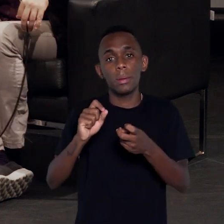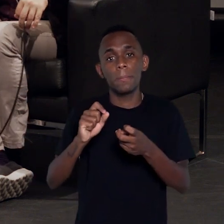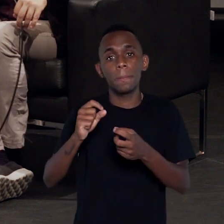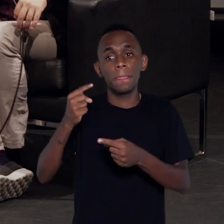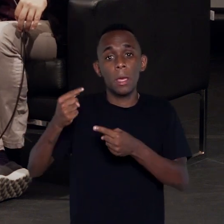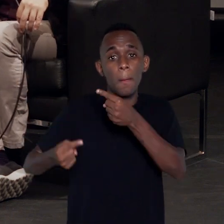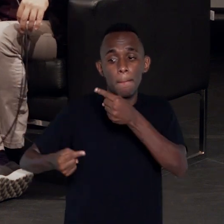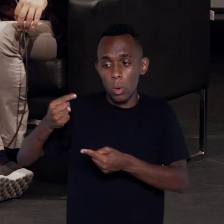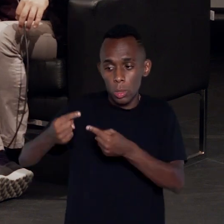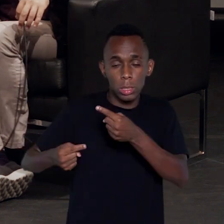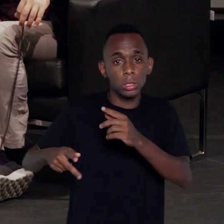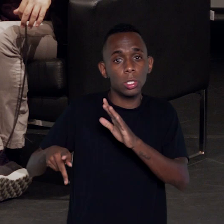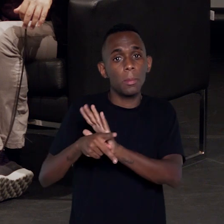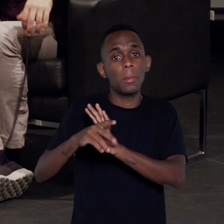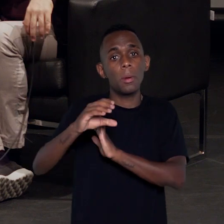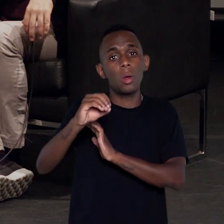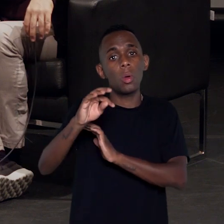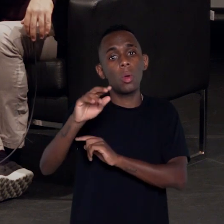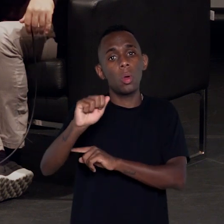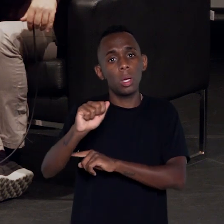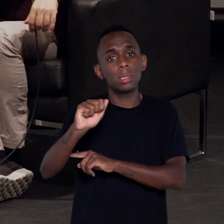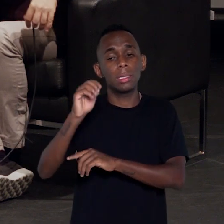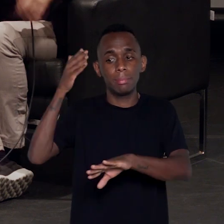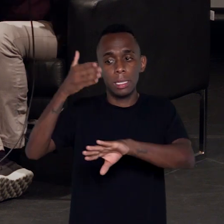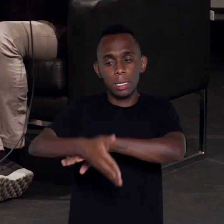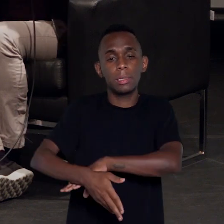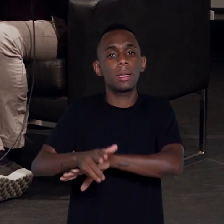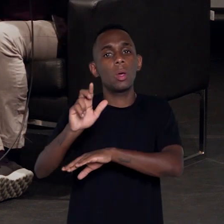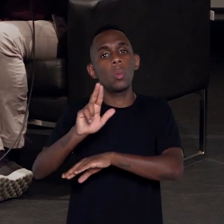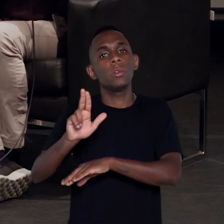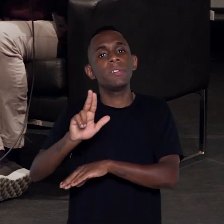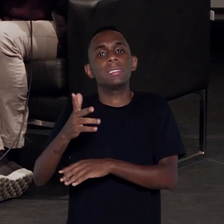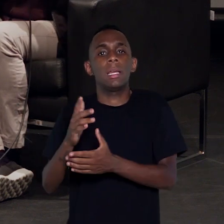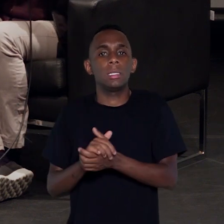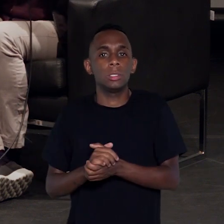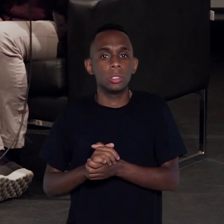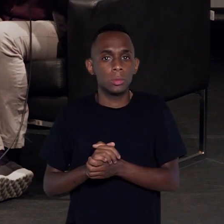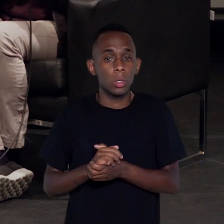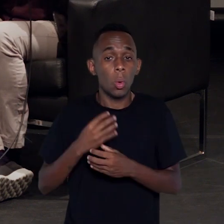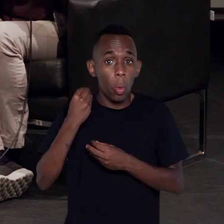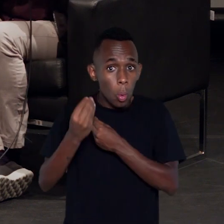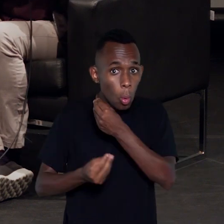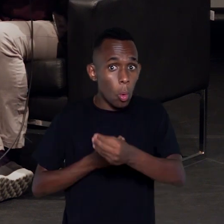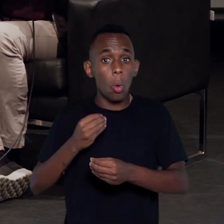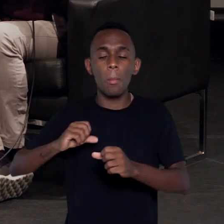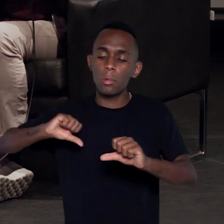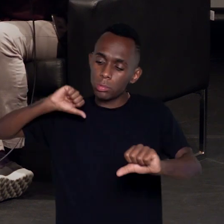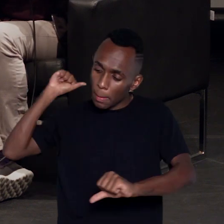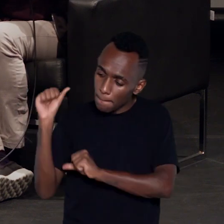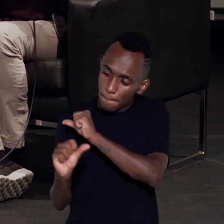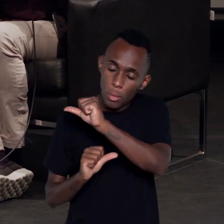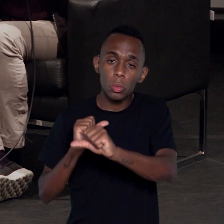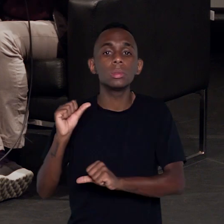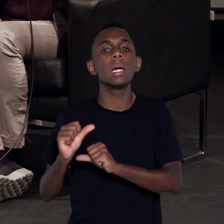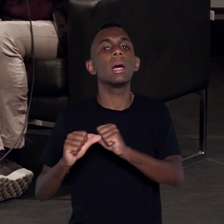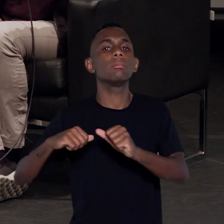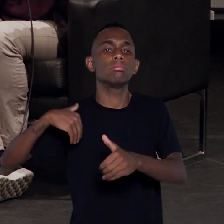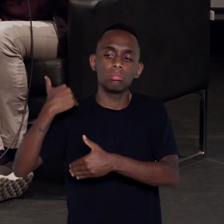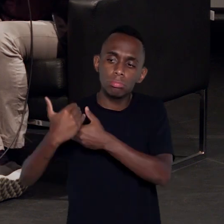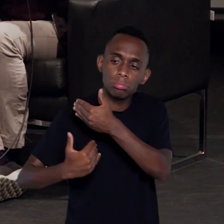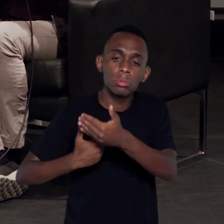a política de cotas para ingresso na universidade, de como isso tem mudado de uma maneira